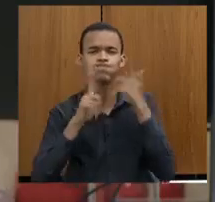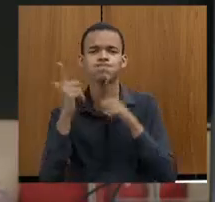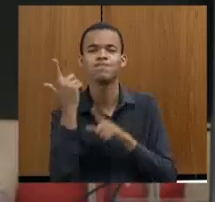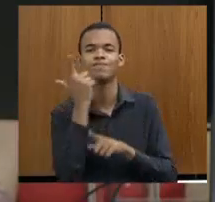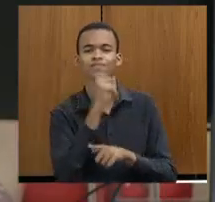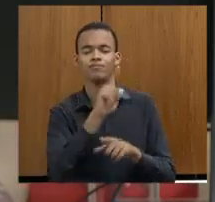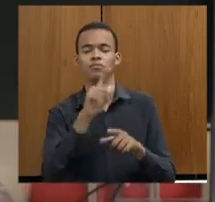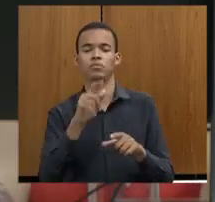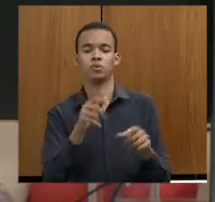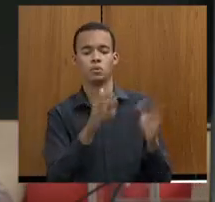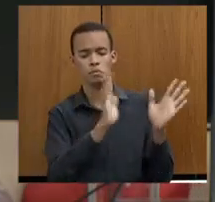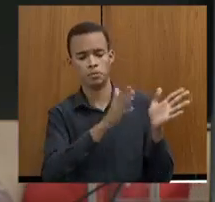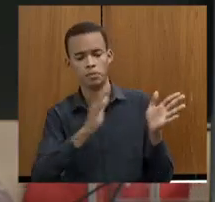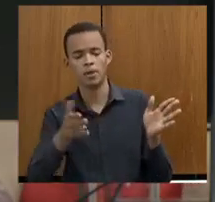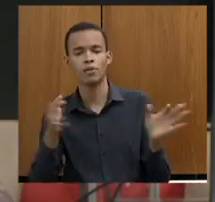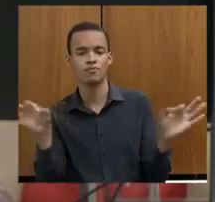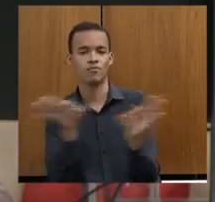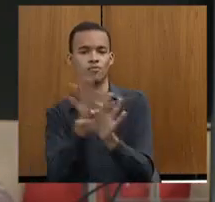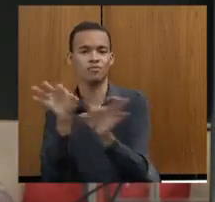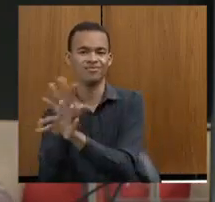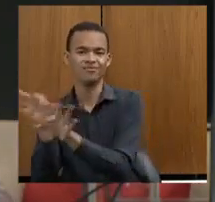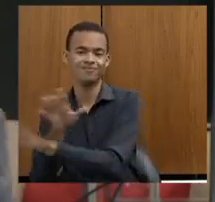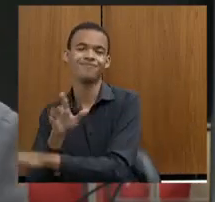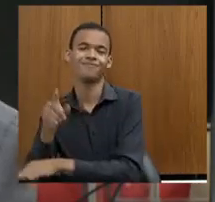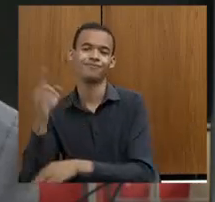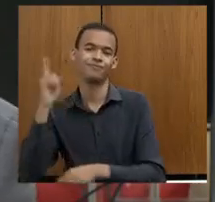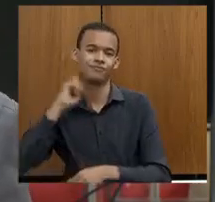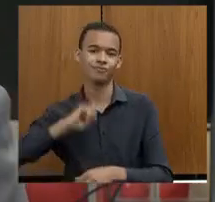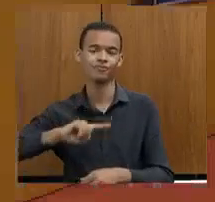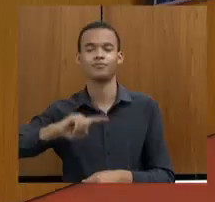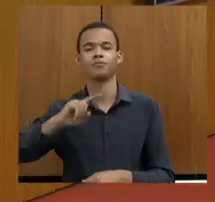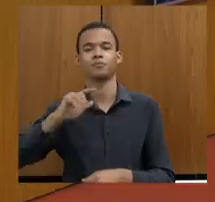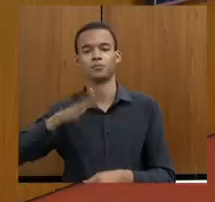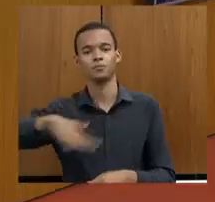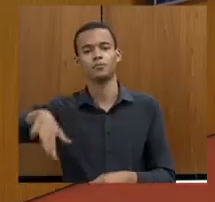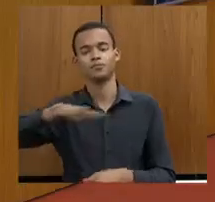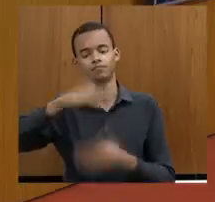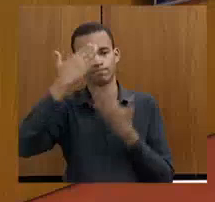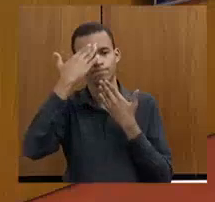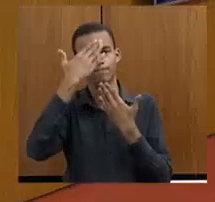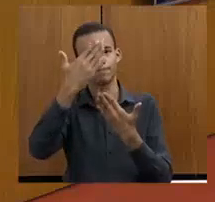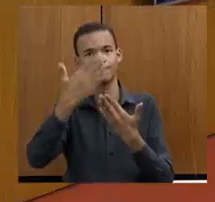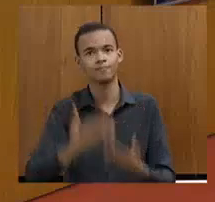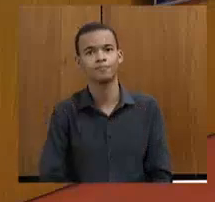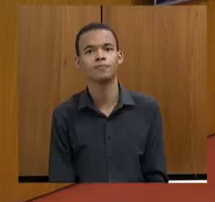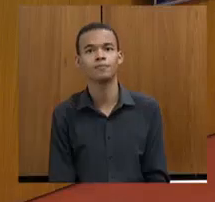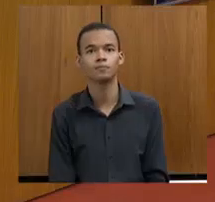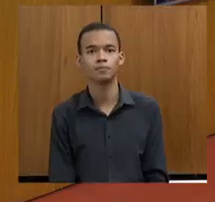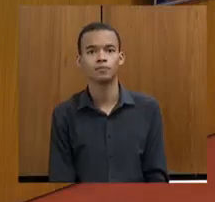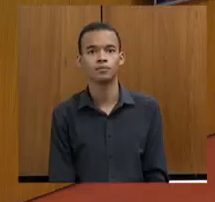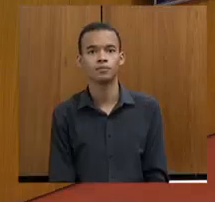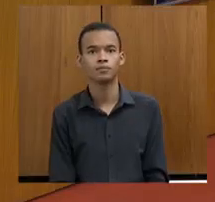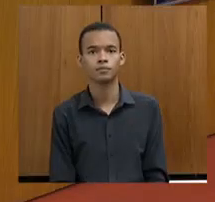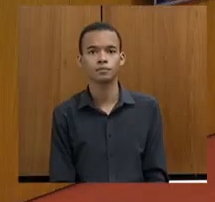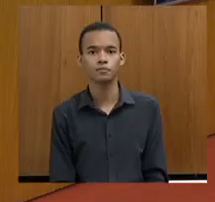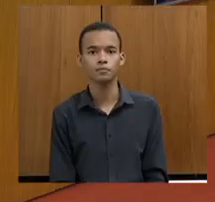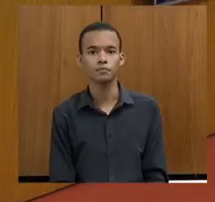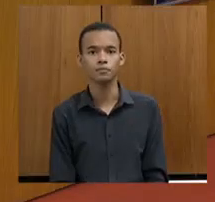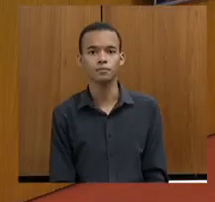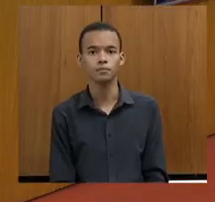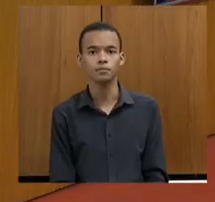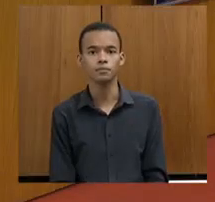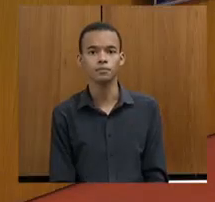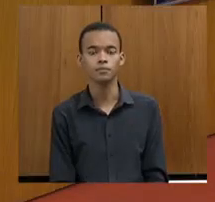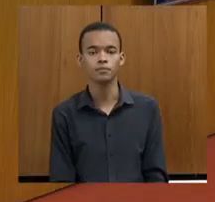realizações para todo o povo de Minas Gerais Muito obrigado Agradeço o deputado